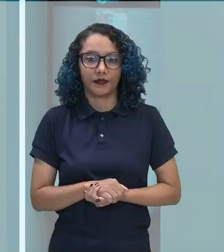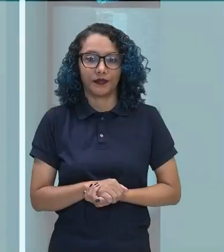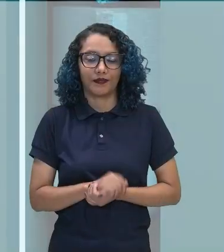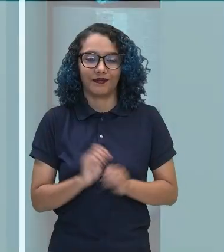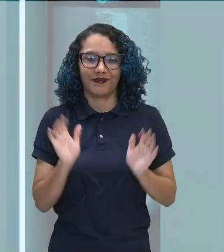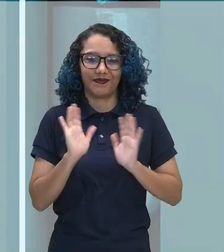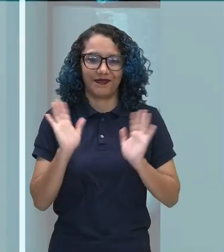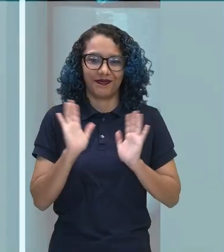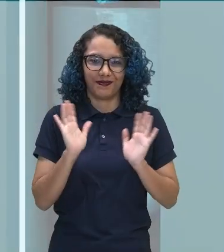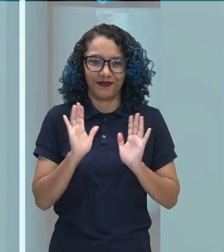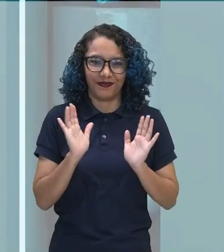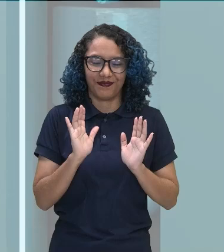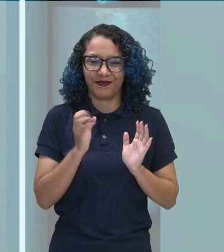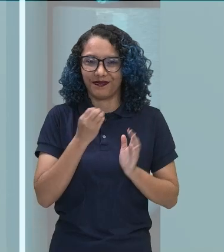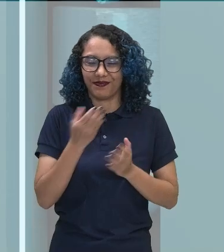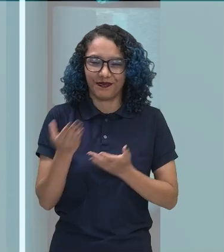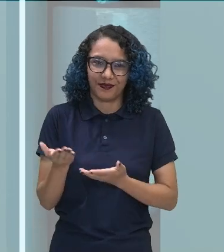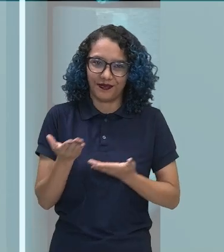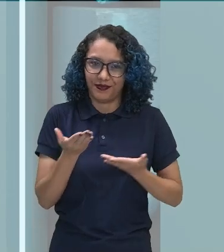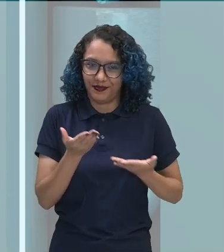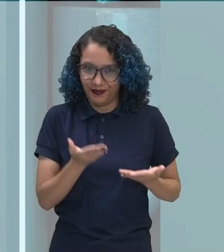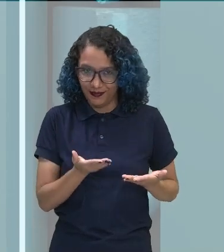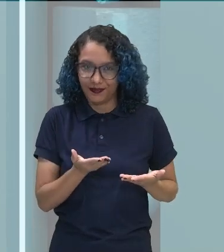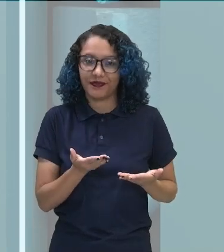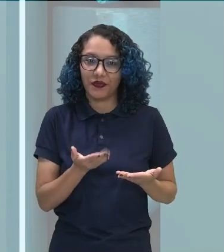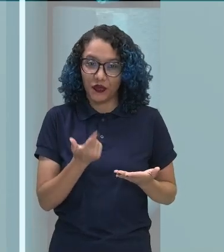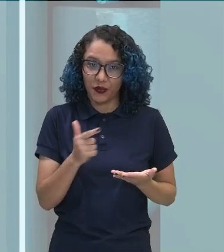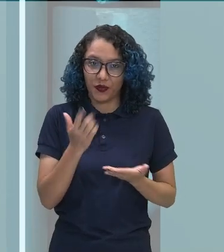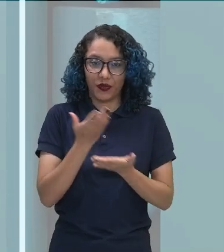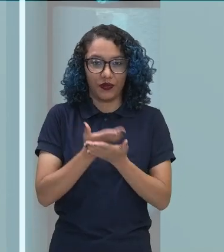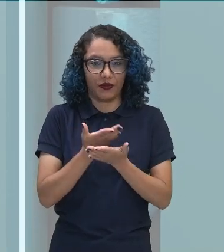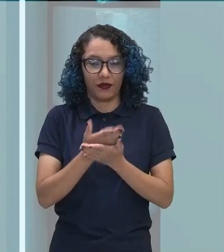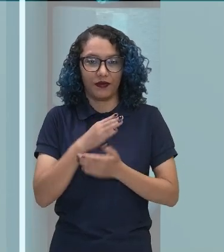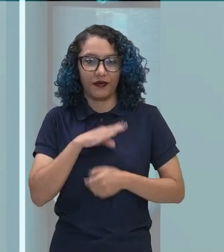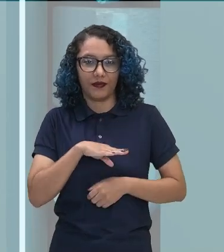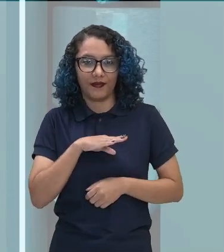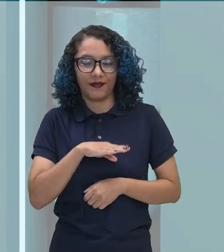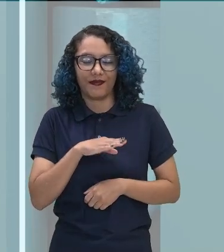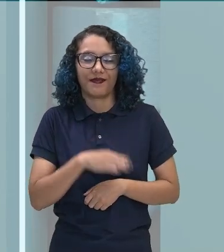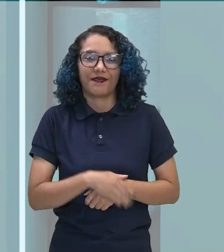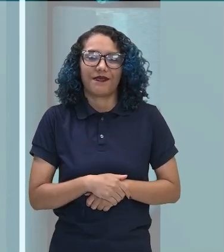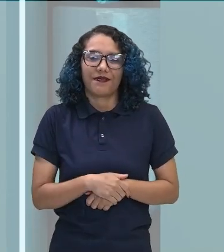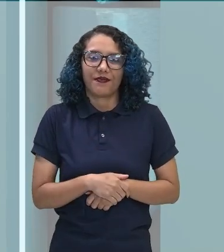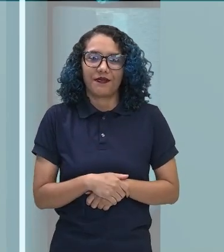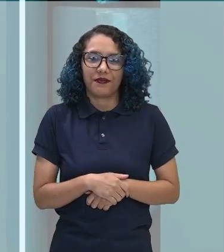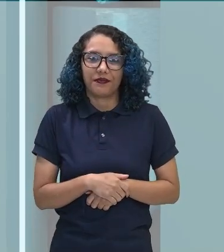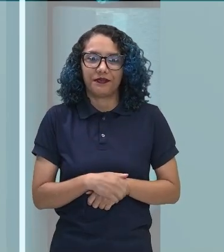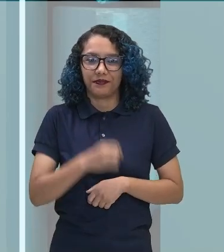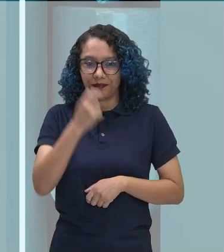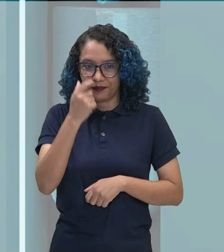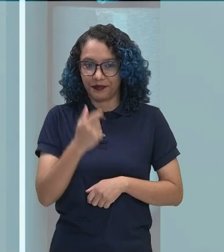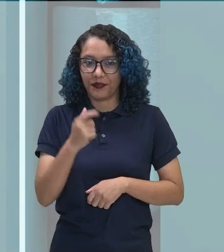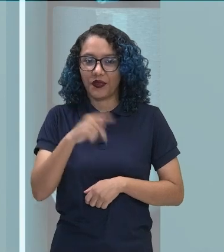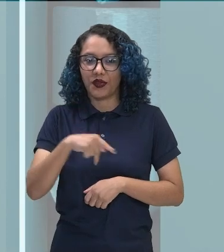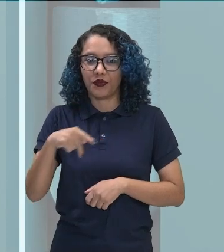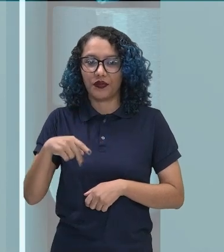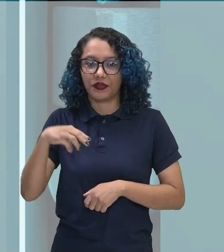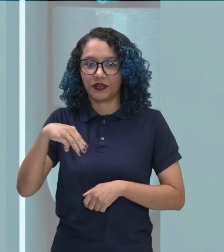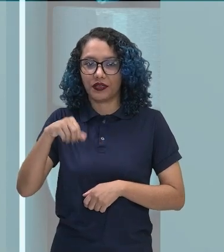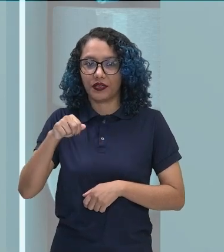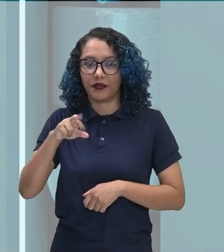Olá, pessoal! Sejam todos muito bem-vindos a mais uma aula de língua portuguesa. Meu nome é